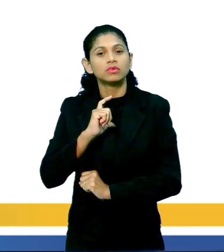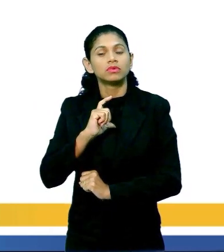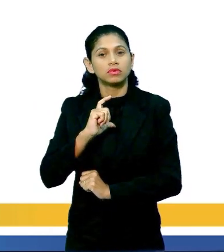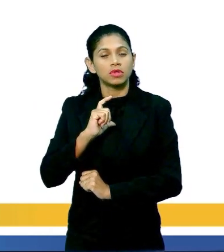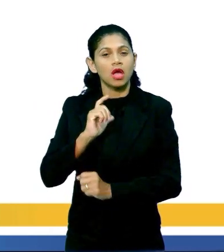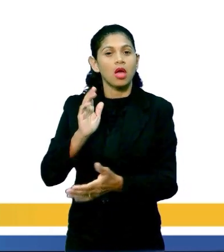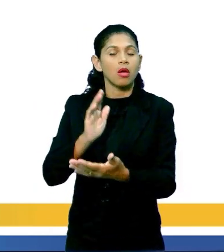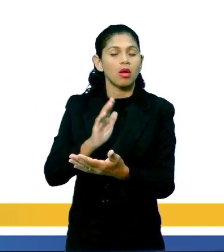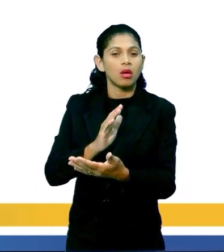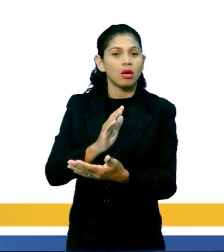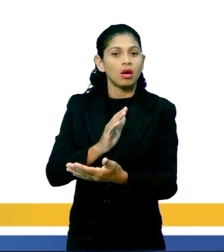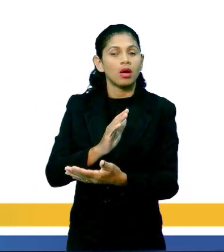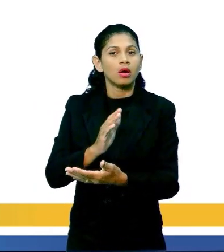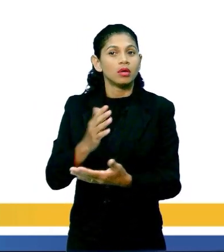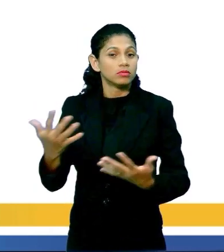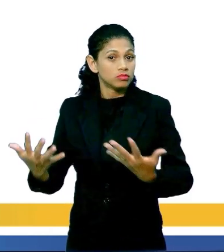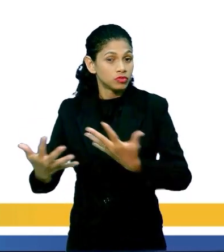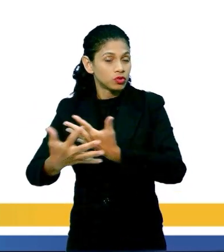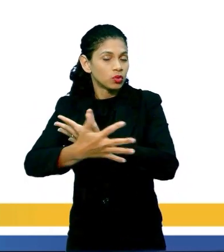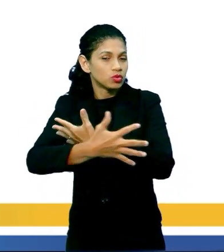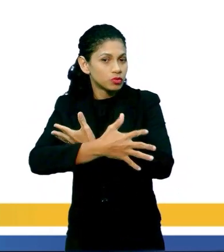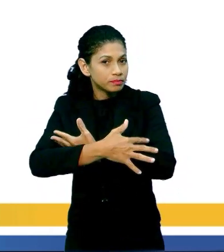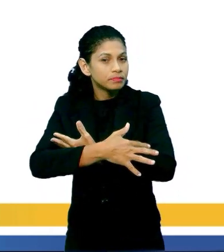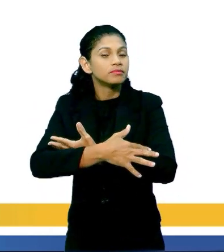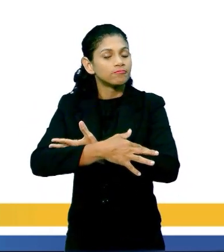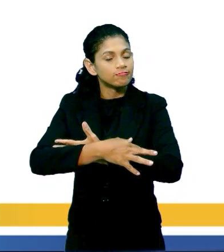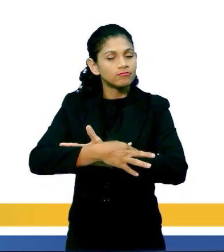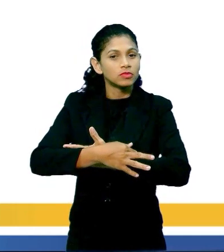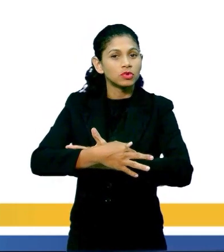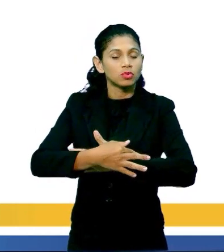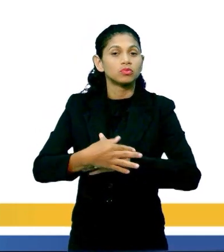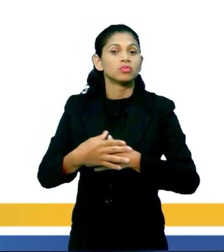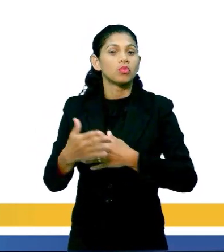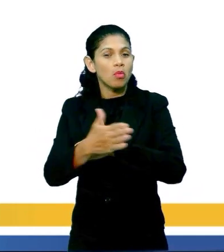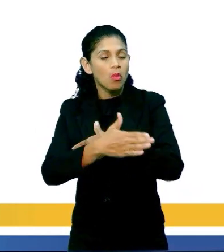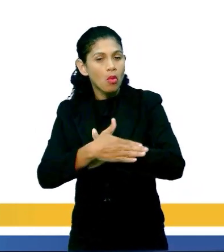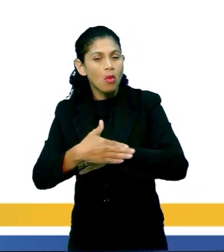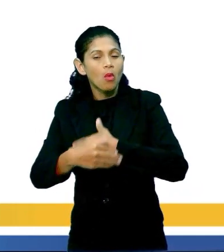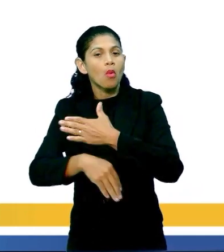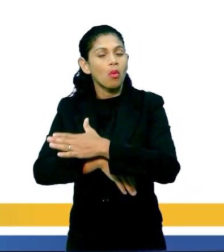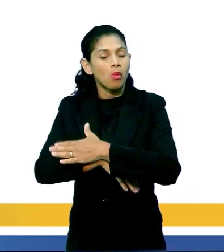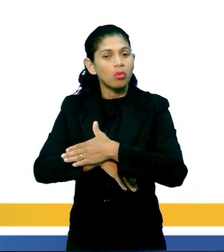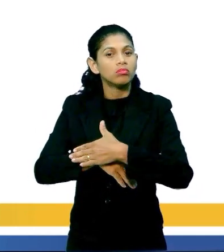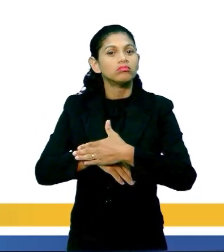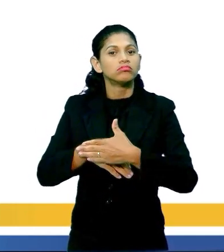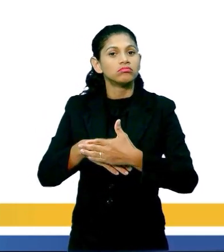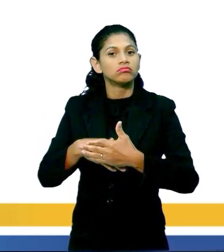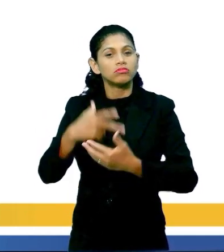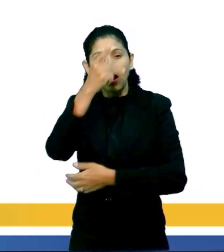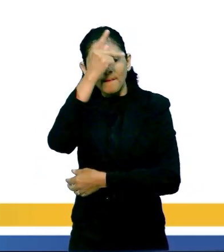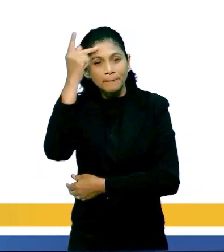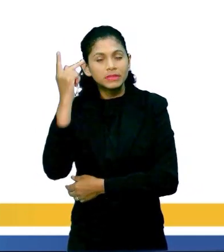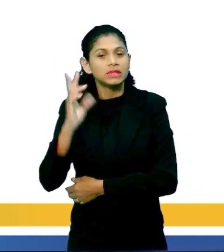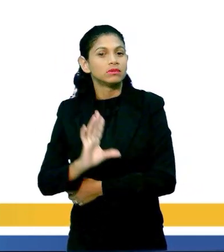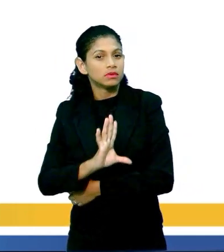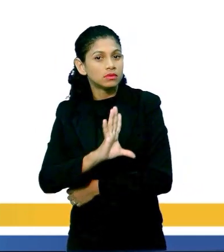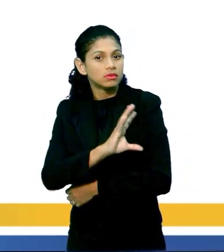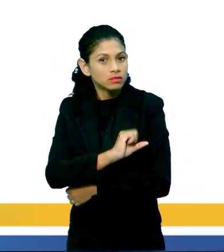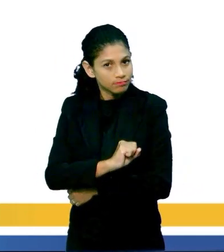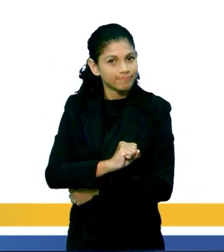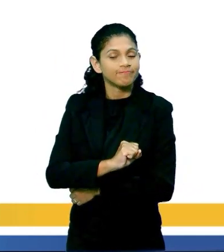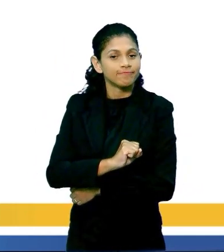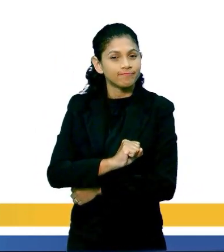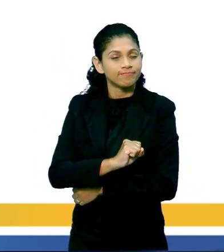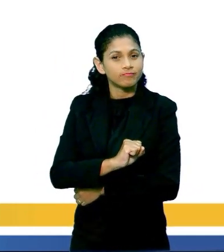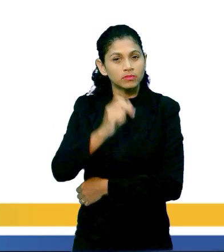uma pessoa que é amada, ok? E, enfim, uma pessoa que